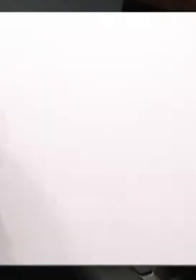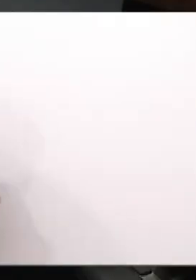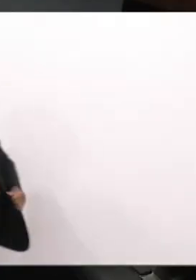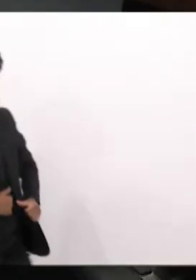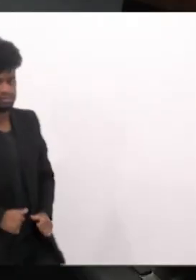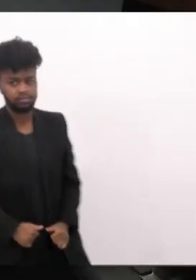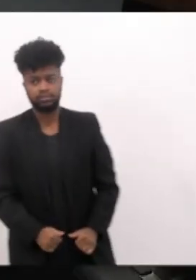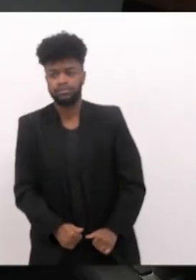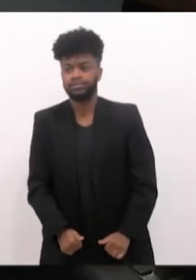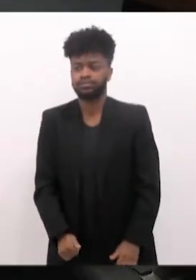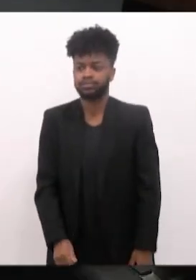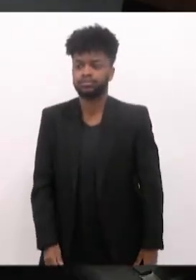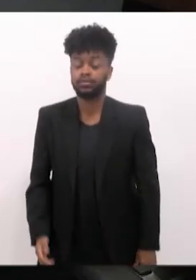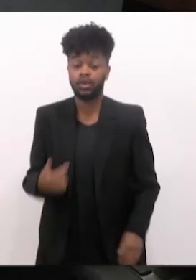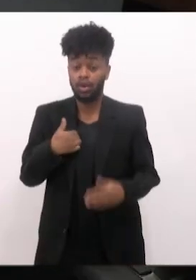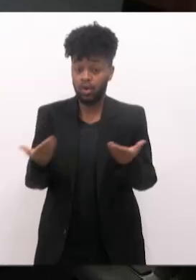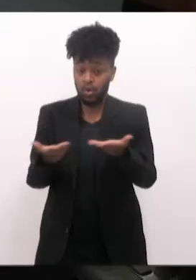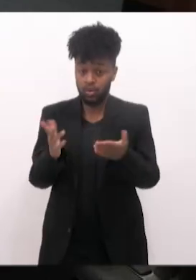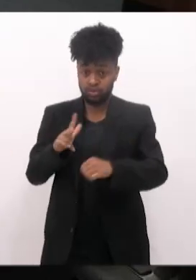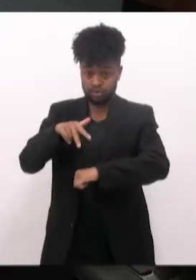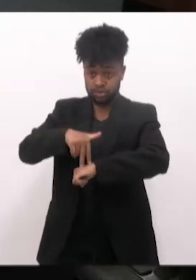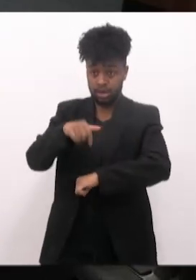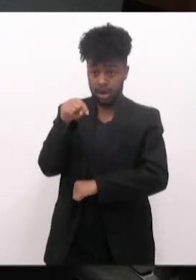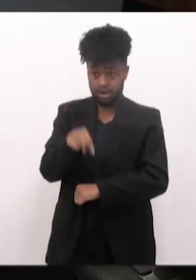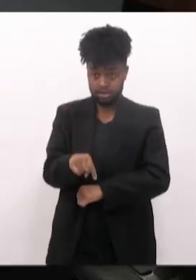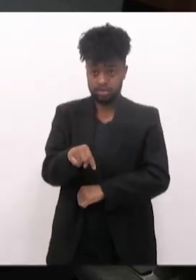Hoje eu subo a essa tribuna